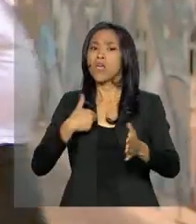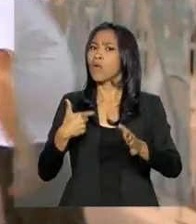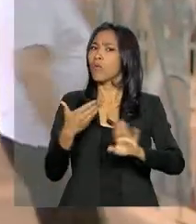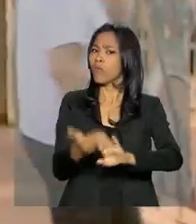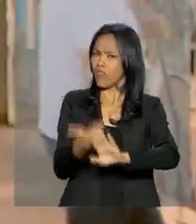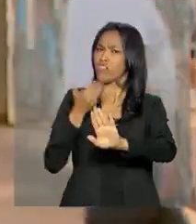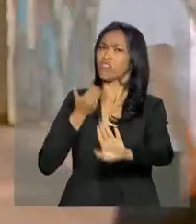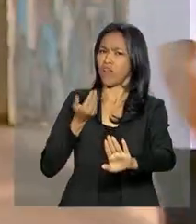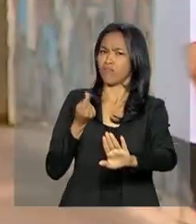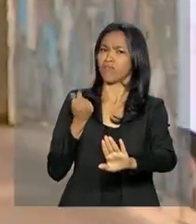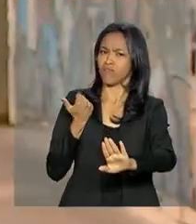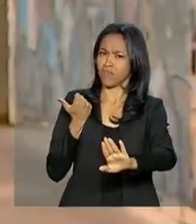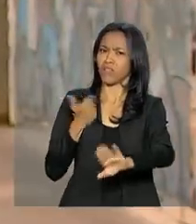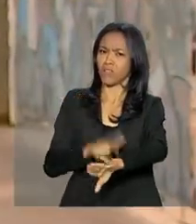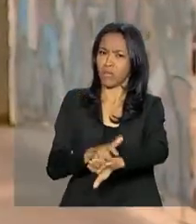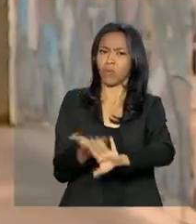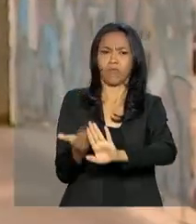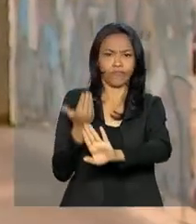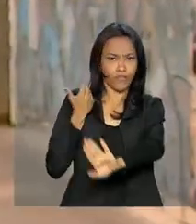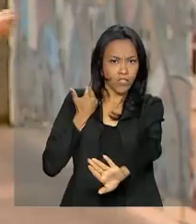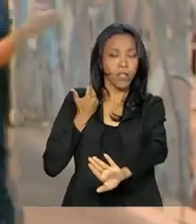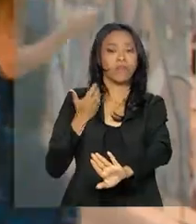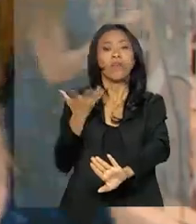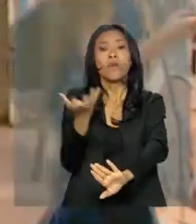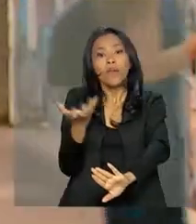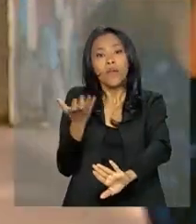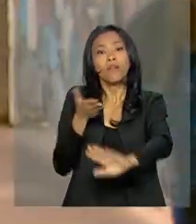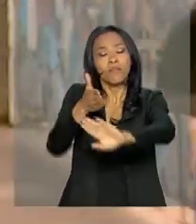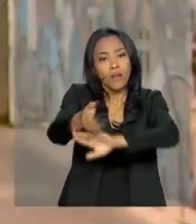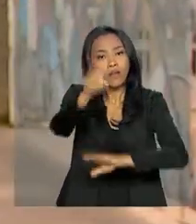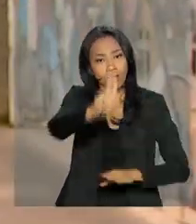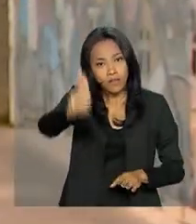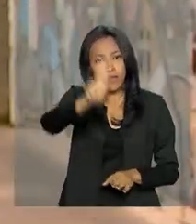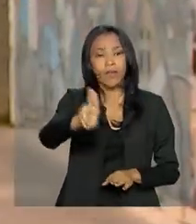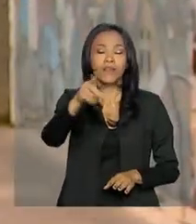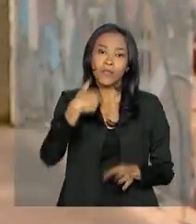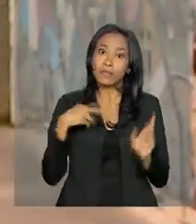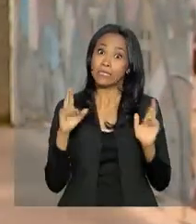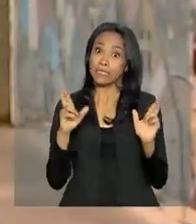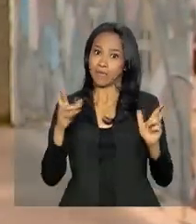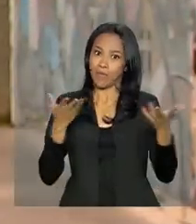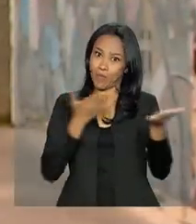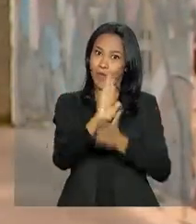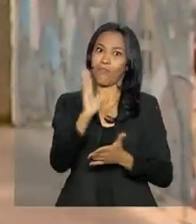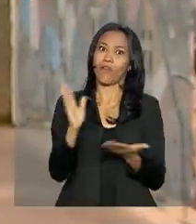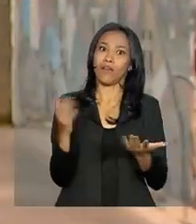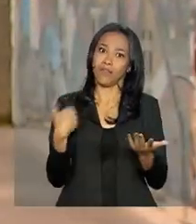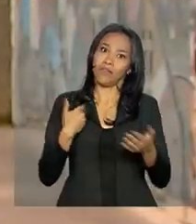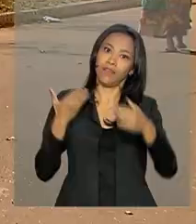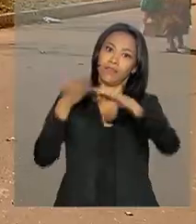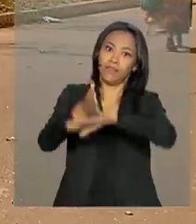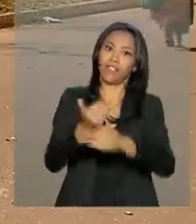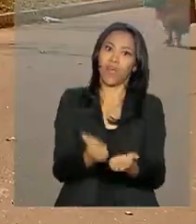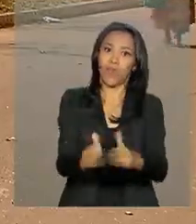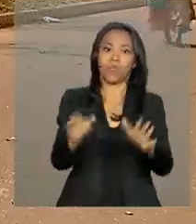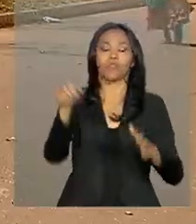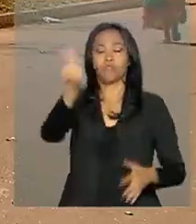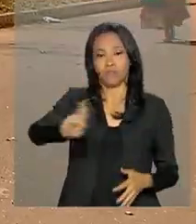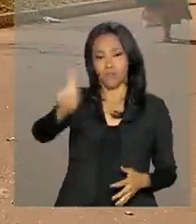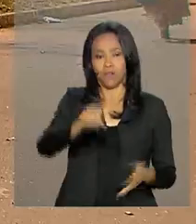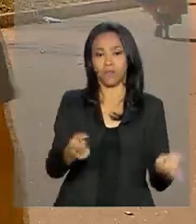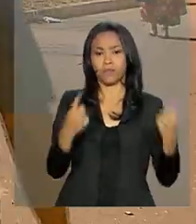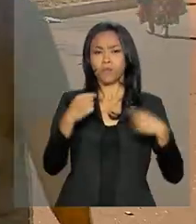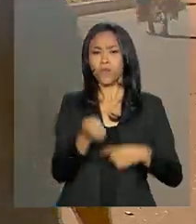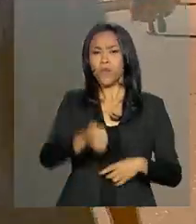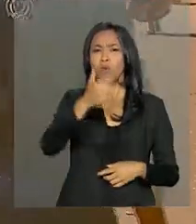né e eu quero fazer uma faculdade né eu espero aproveitar em ano que vem está entrando na faculdade em quase um milhão e